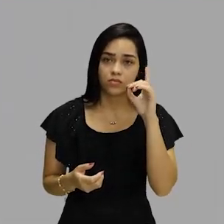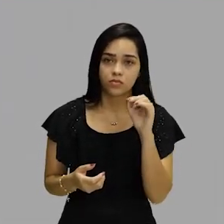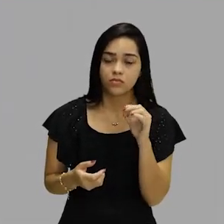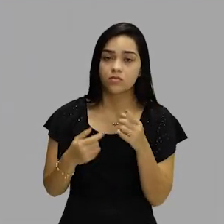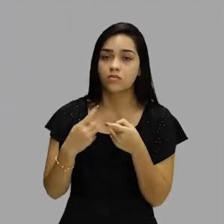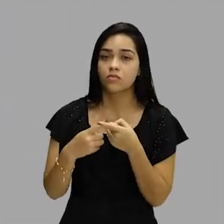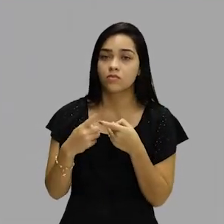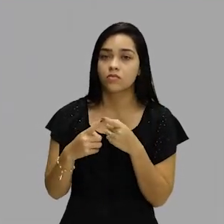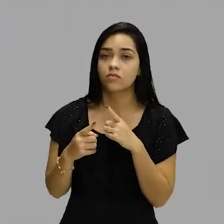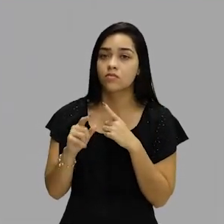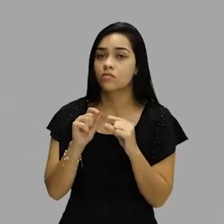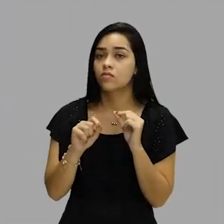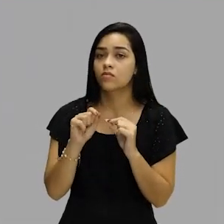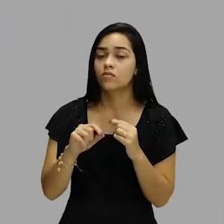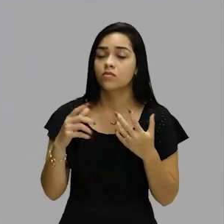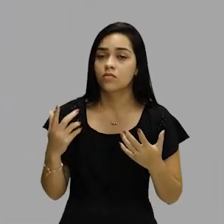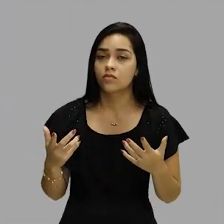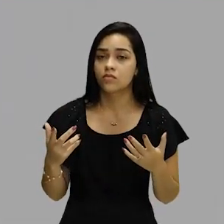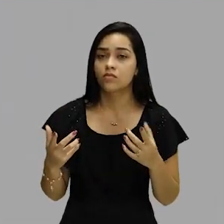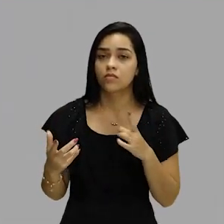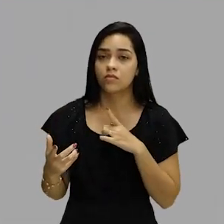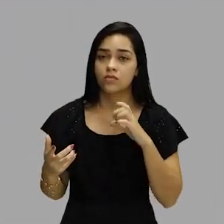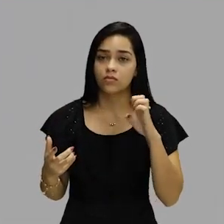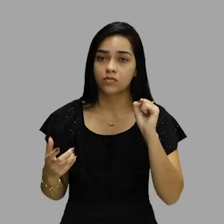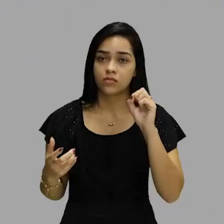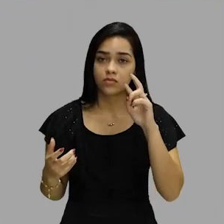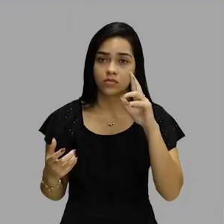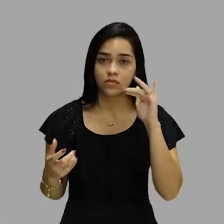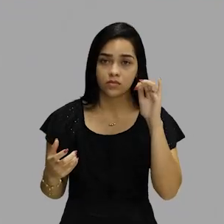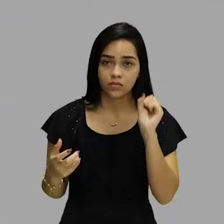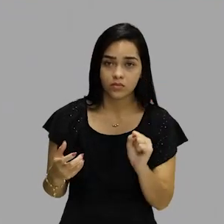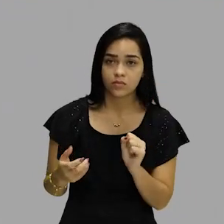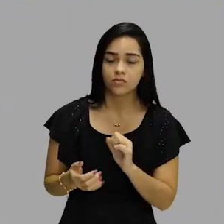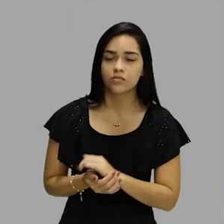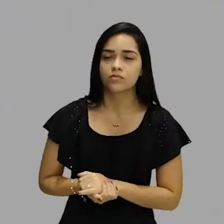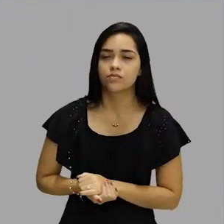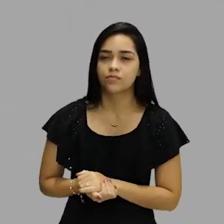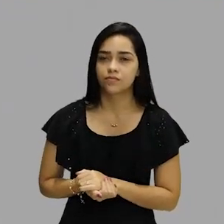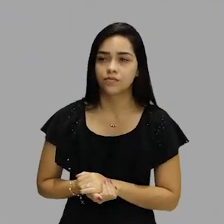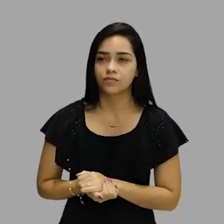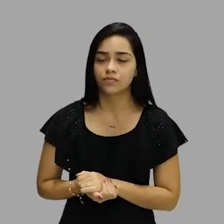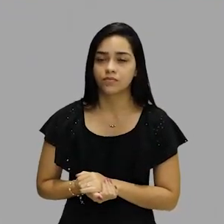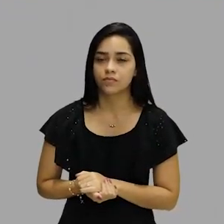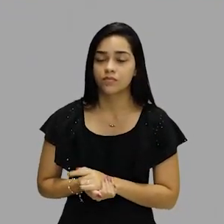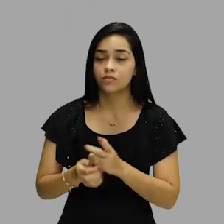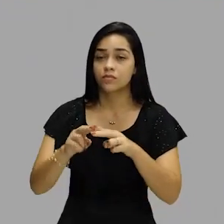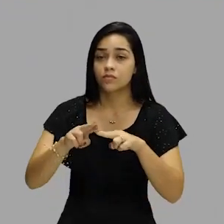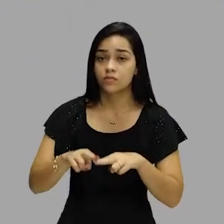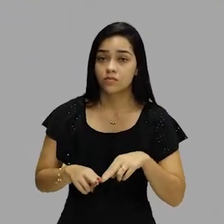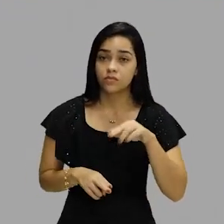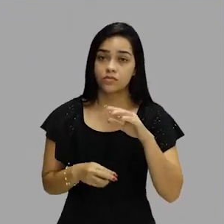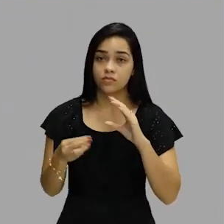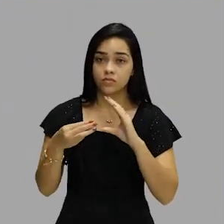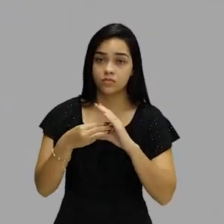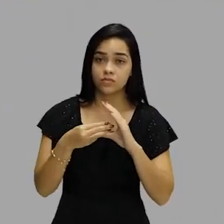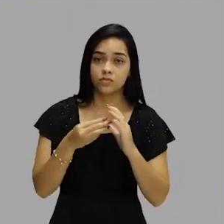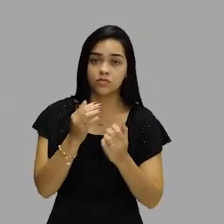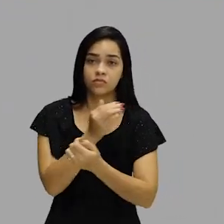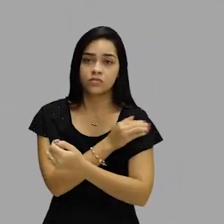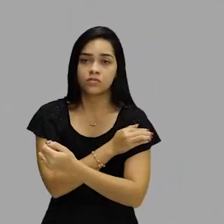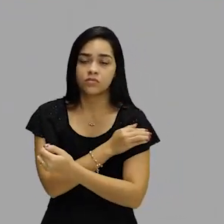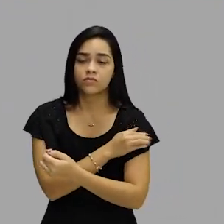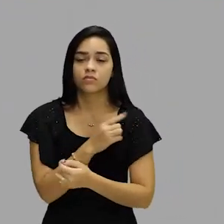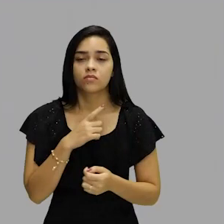estriado porque ela possui essas estrias transversais, ok? Então, a célula muscular, ela